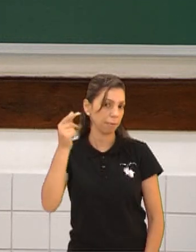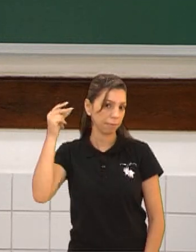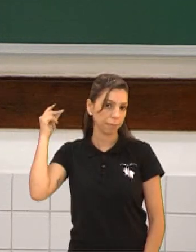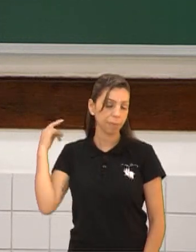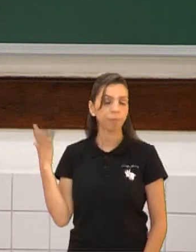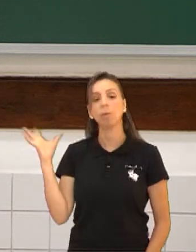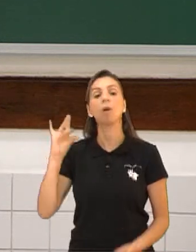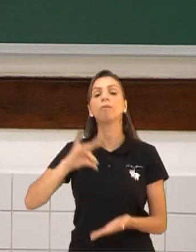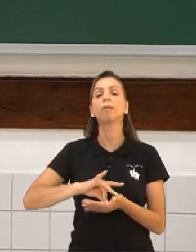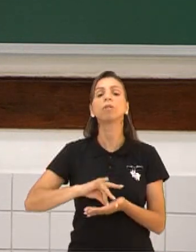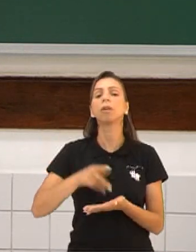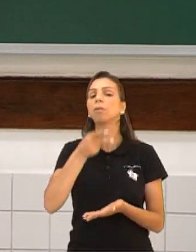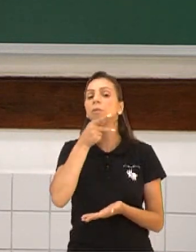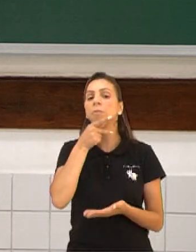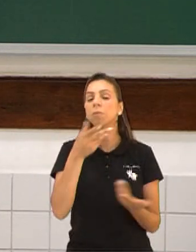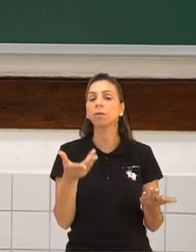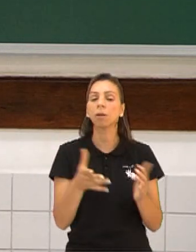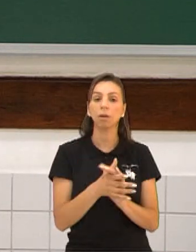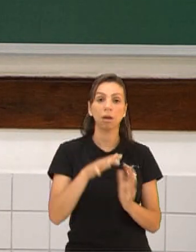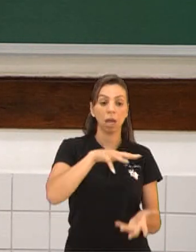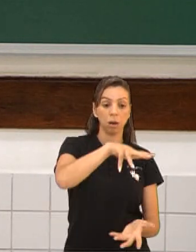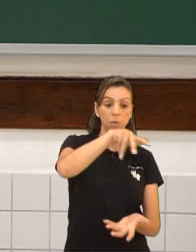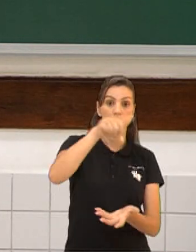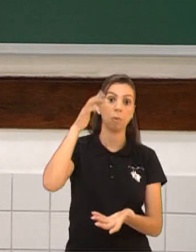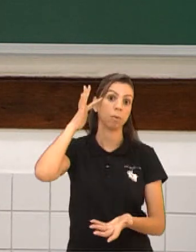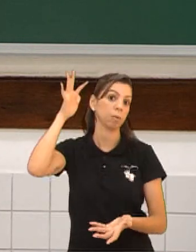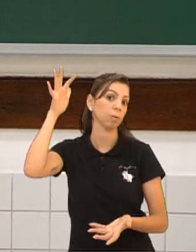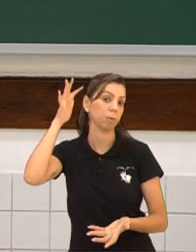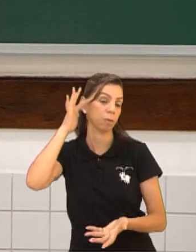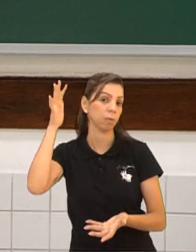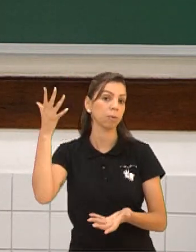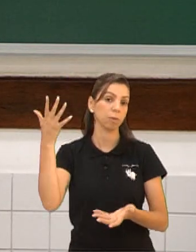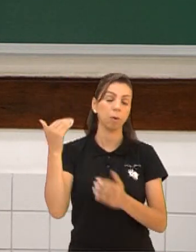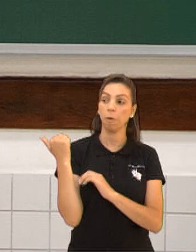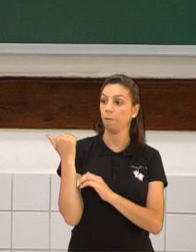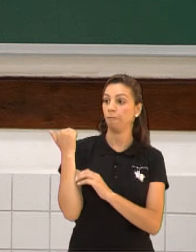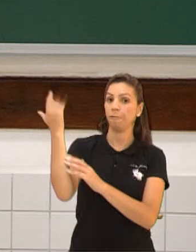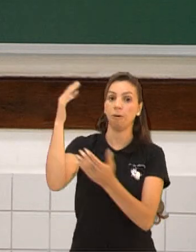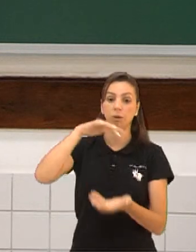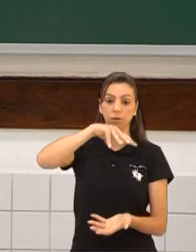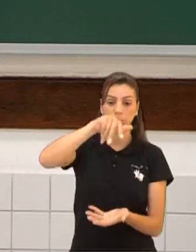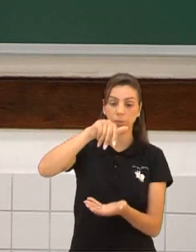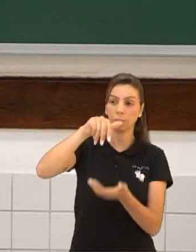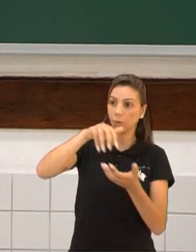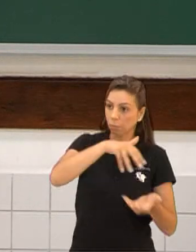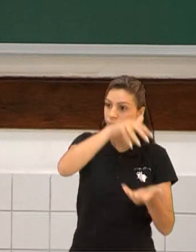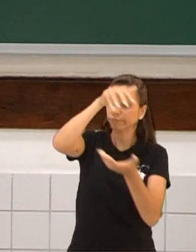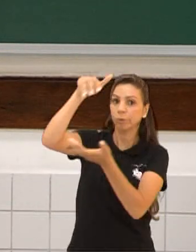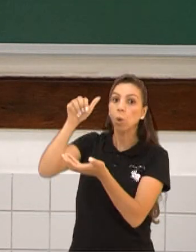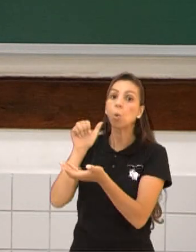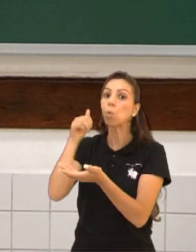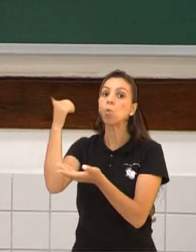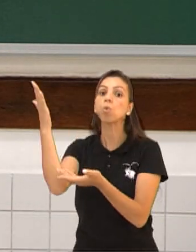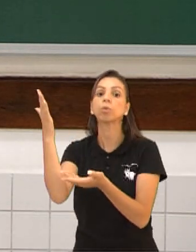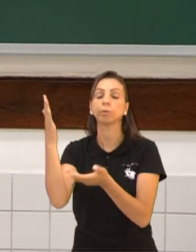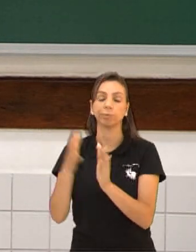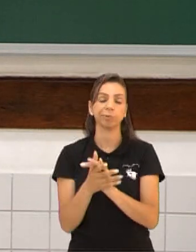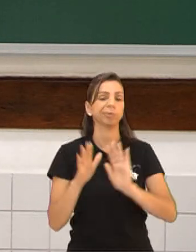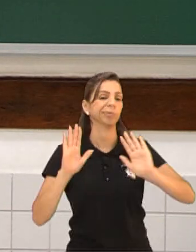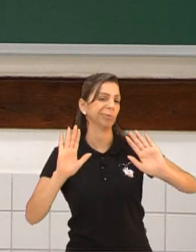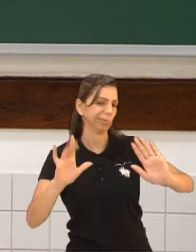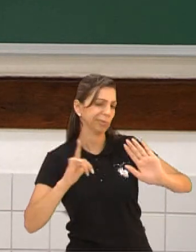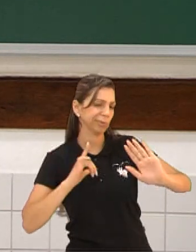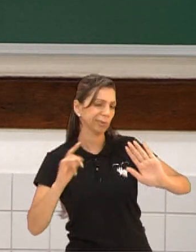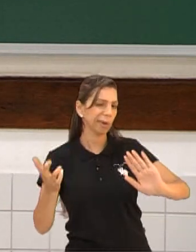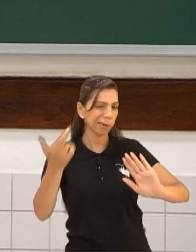a verdade para o Platão? Estava no mundo das ideias, no mundo fora do nosso mundo. Isso seria acessível à razão, ou